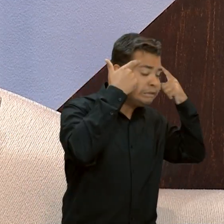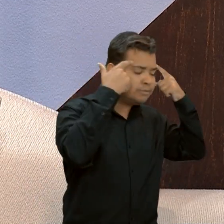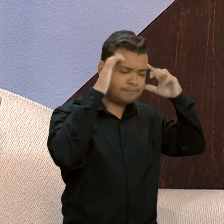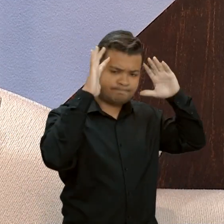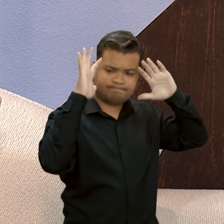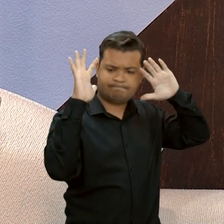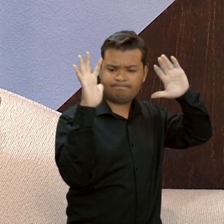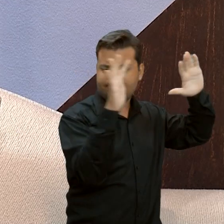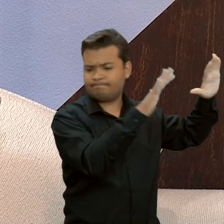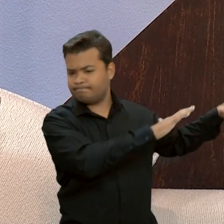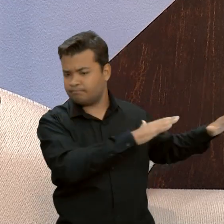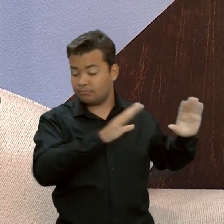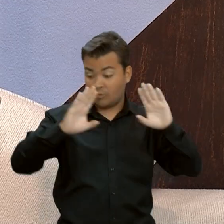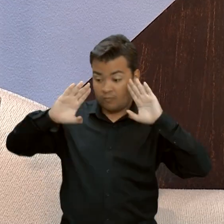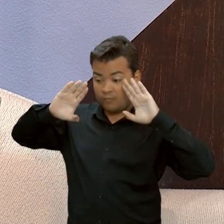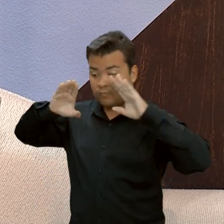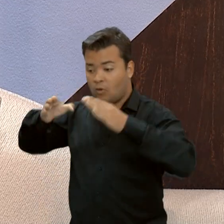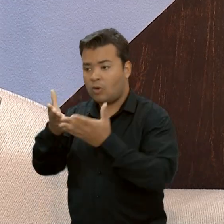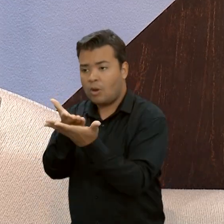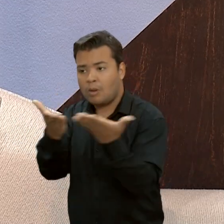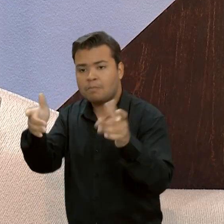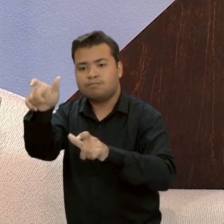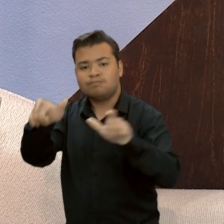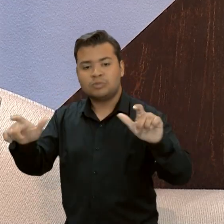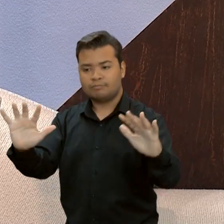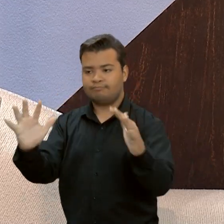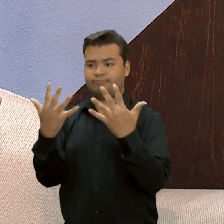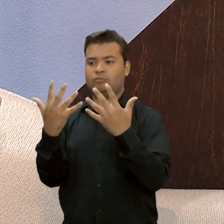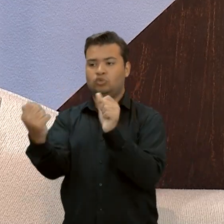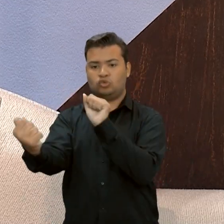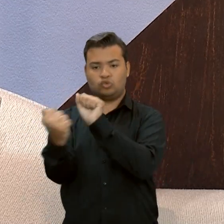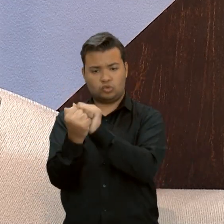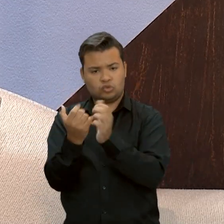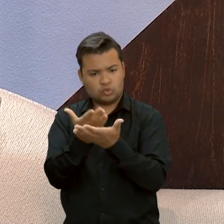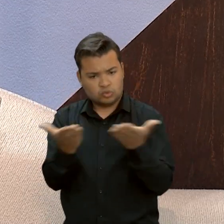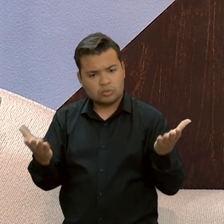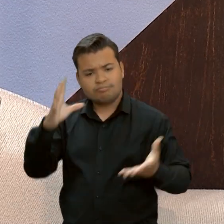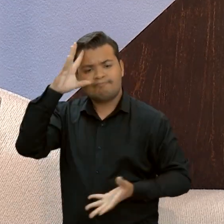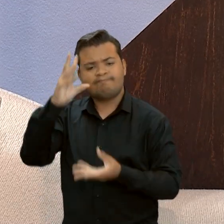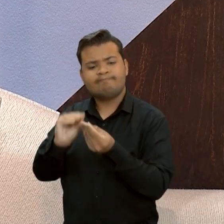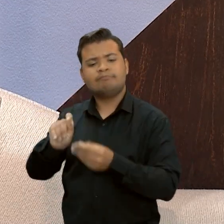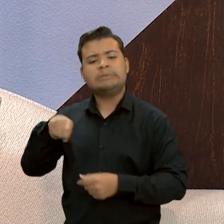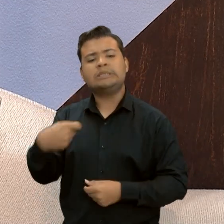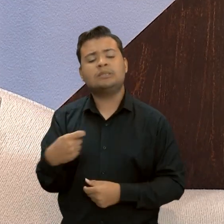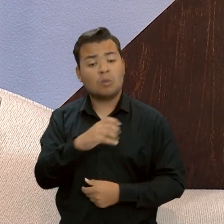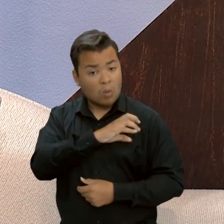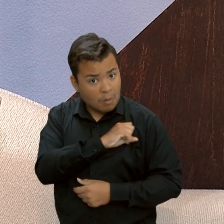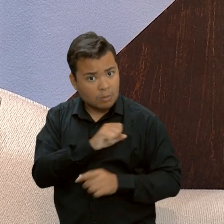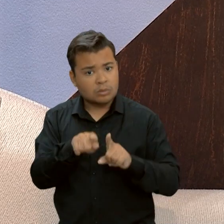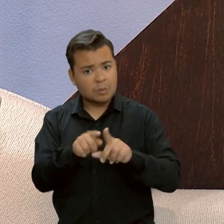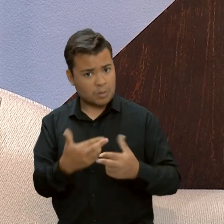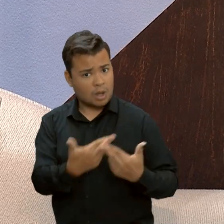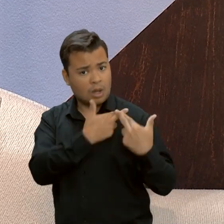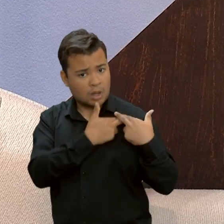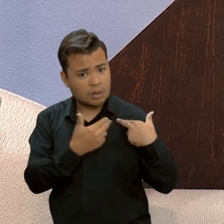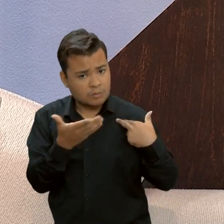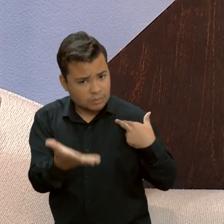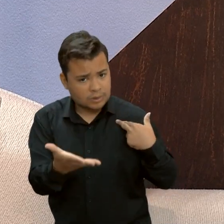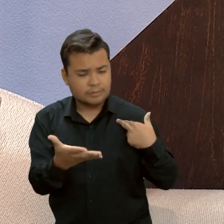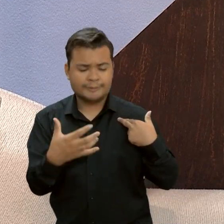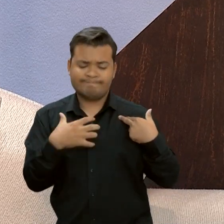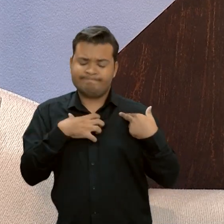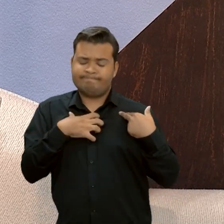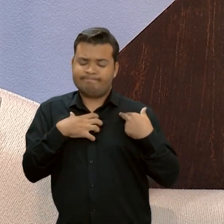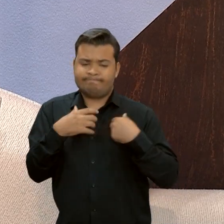na nossa frente. Portanto, é sim um ato de amor, um ato de responsabilidade e um ato de